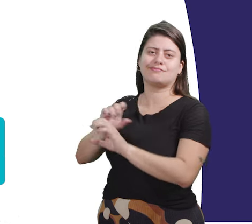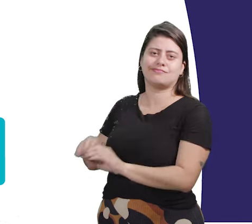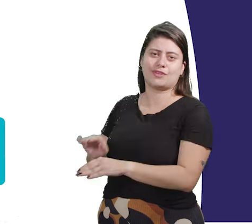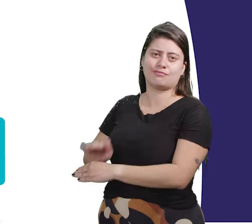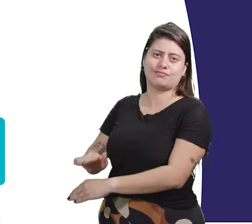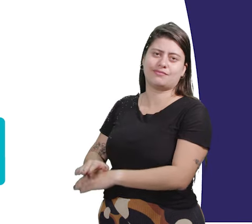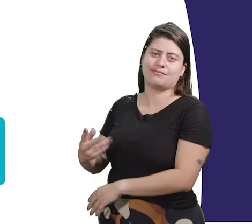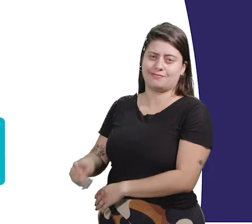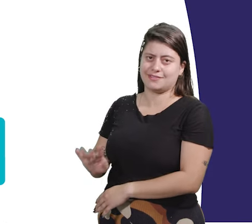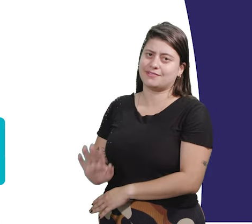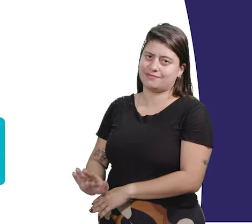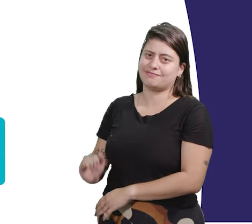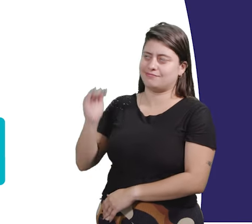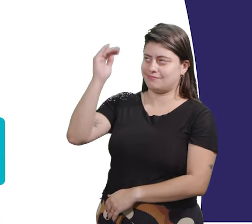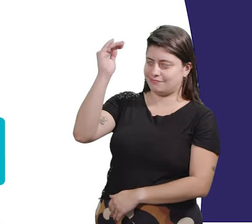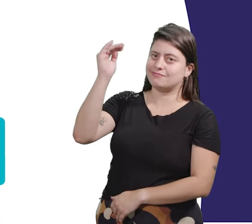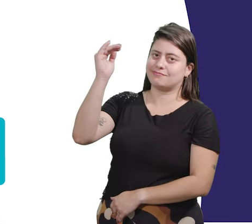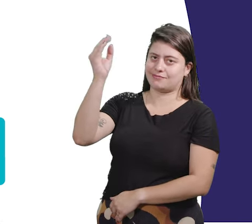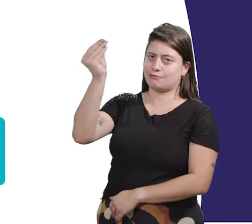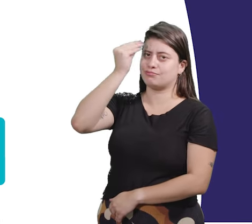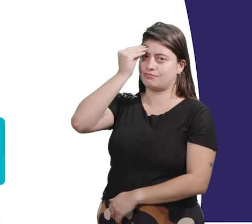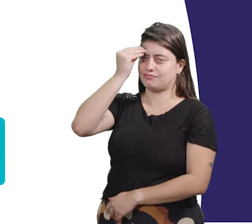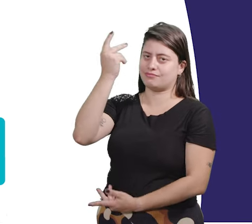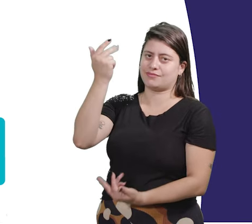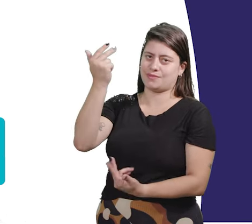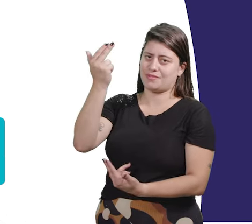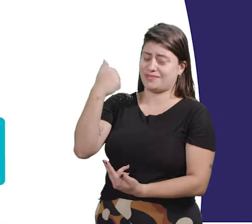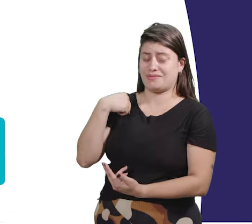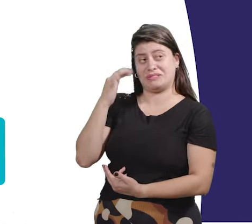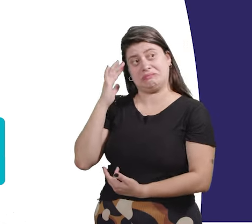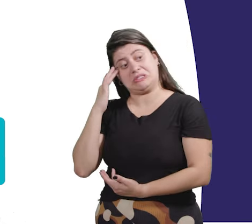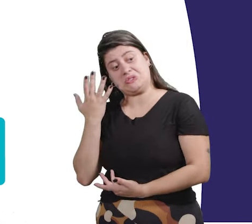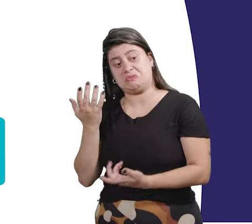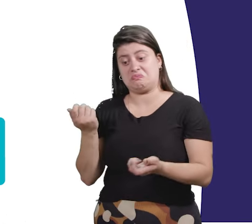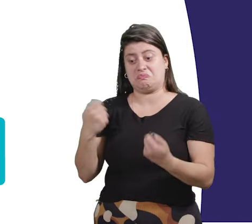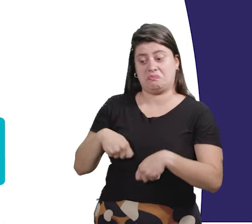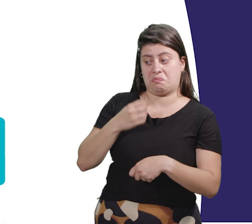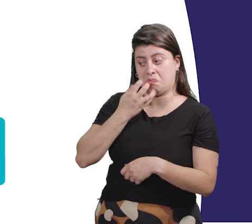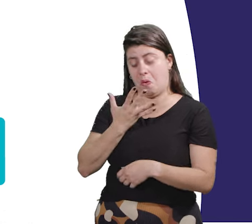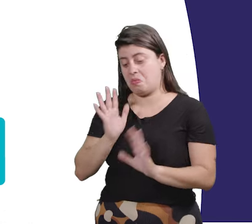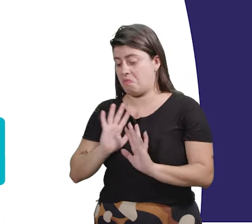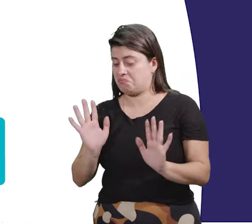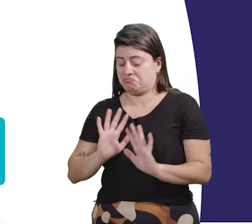Então eu realmente acredito que não posso dizer se foi eficiente ou não, mas a gente tem